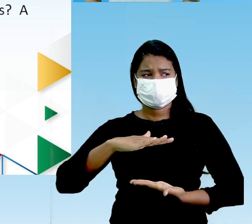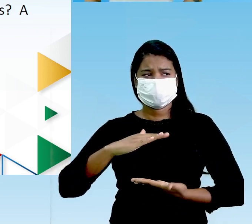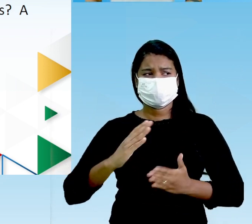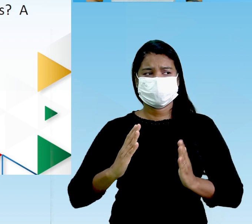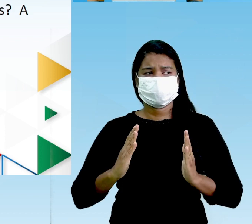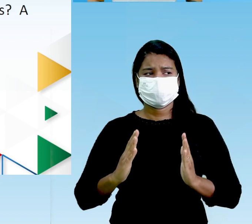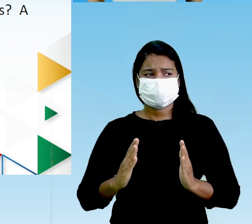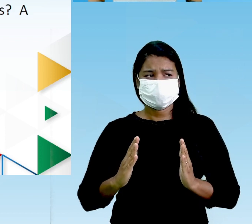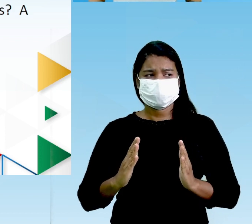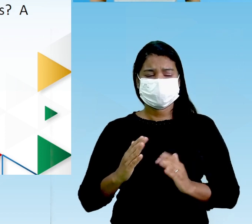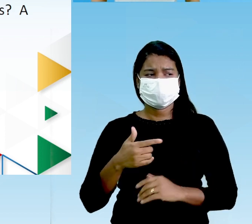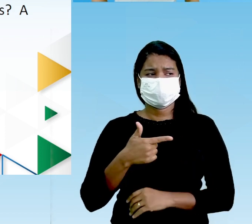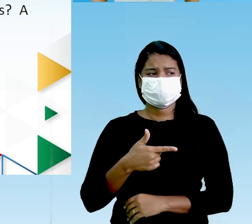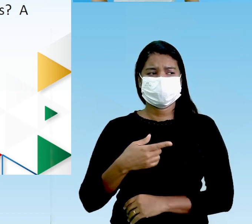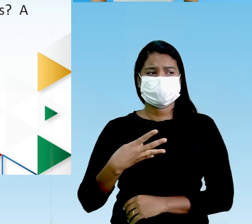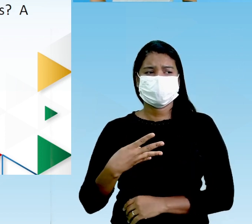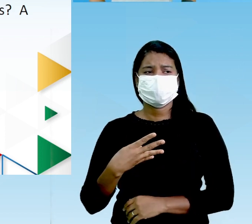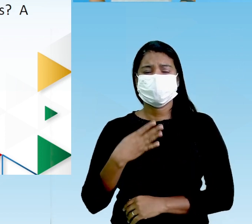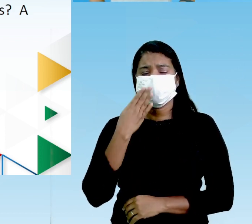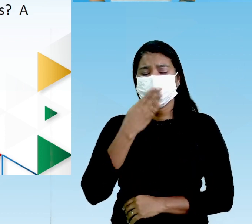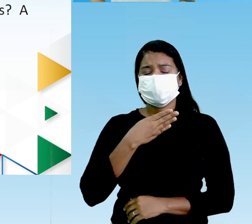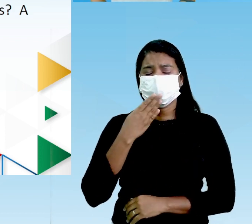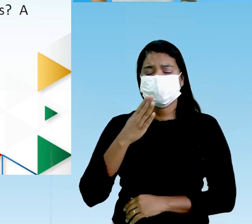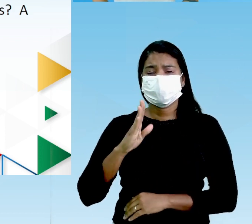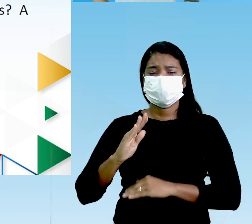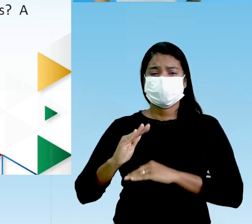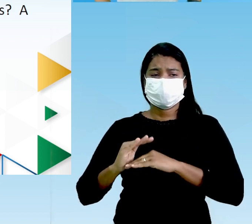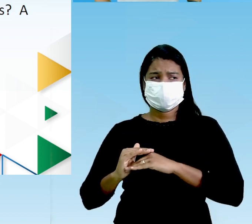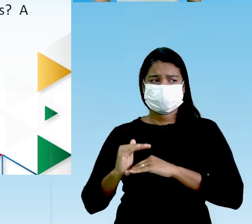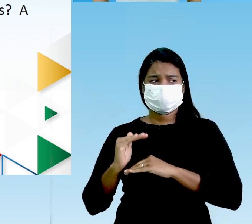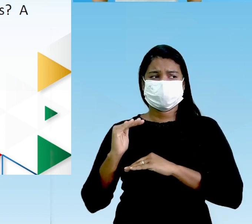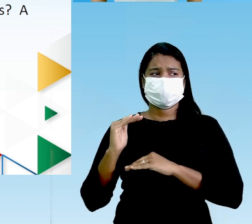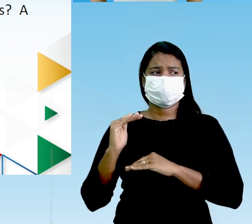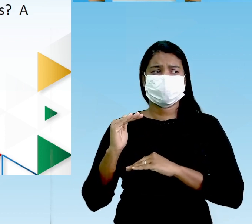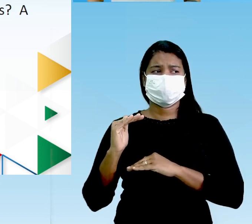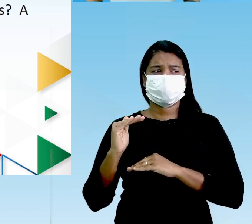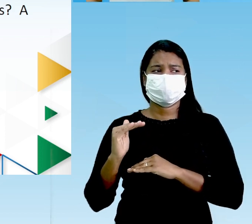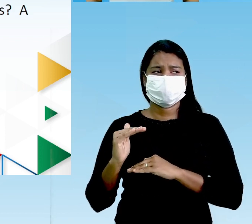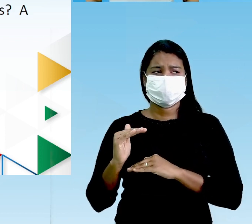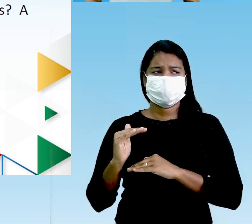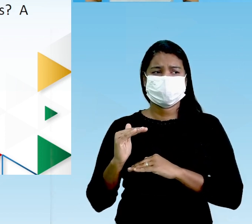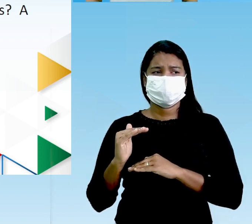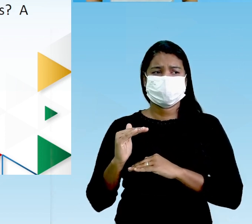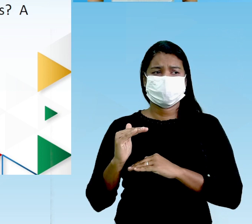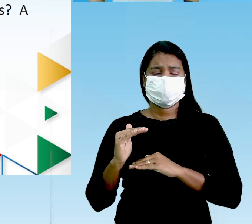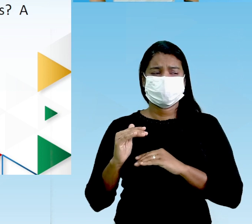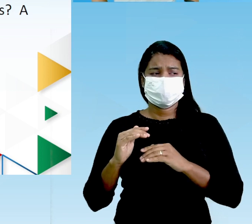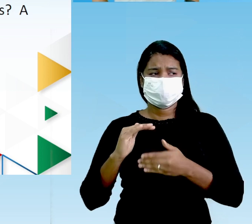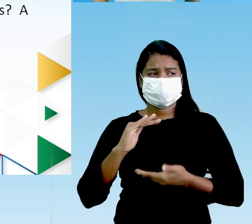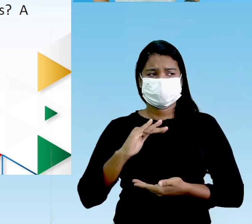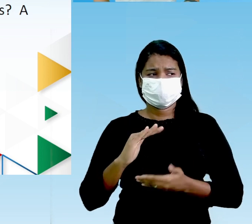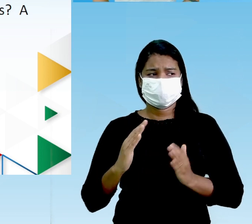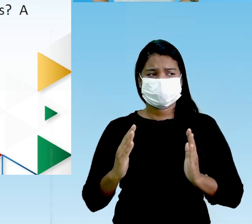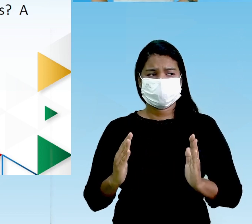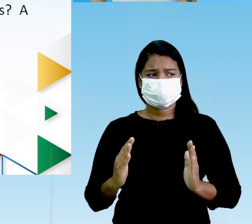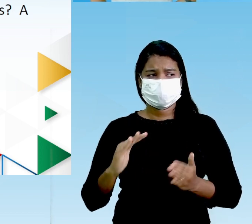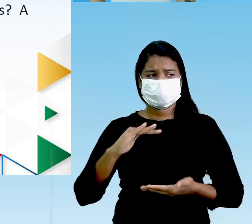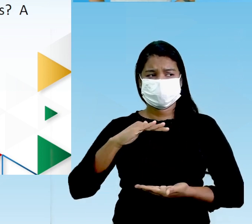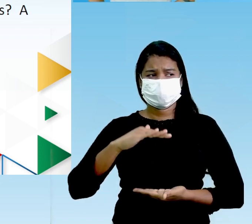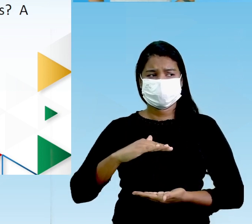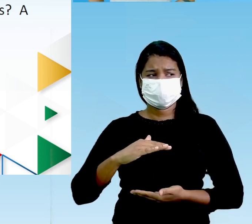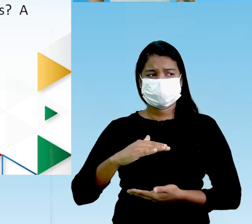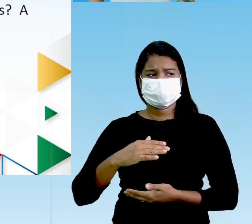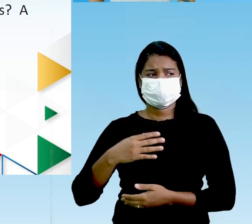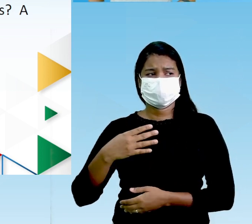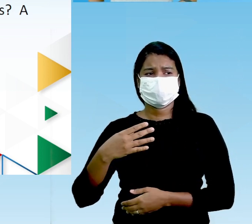caixa com 24 doces é maior do que uma caixa com 4 doces? Aí você vai fazer